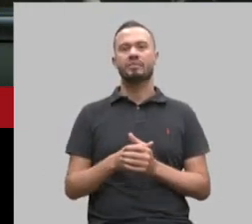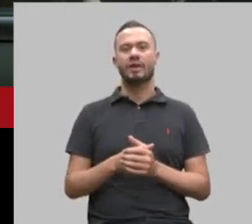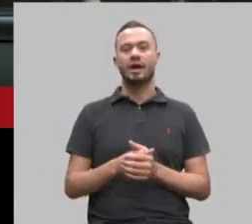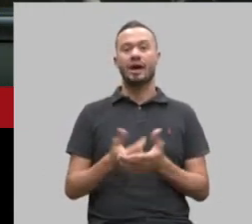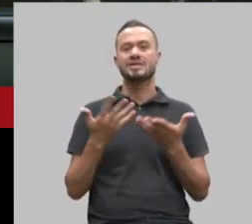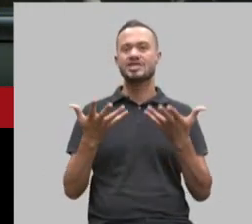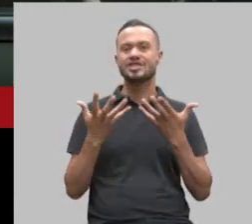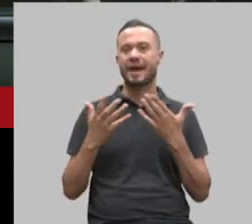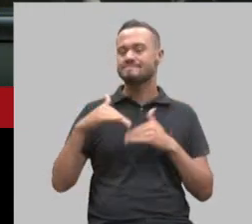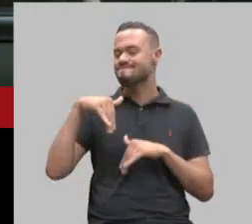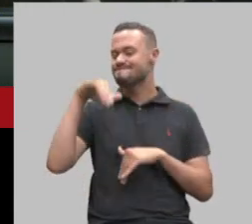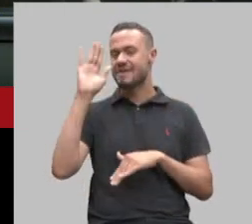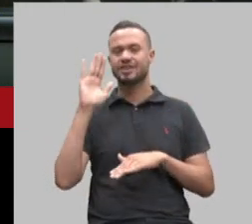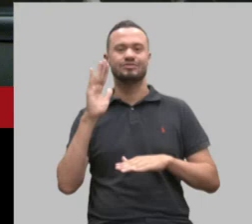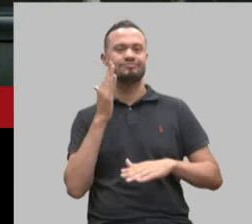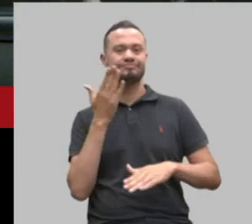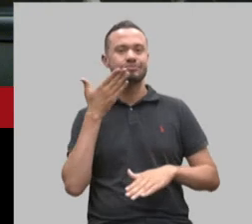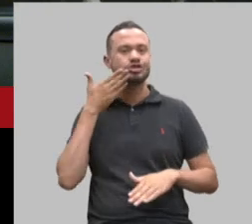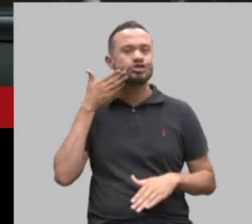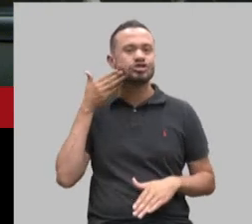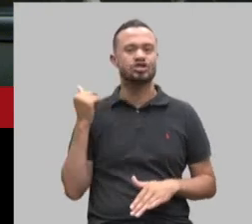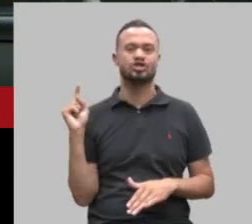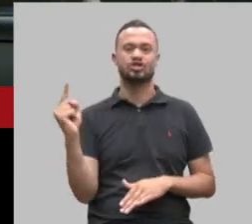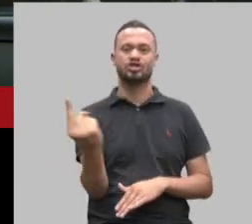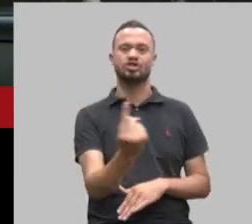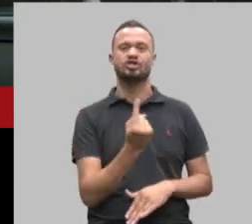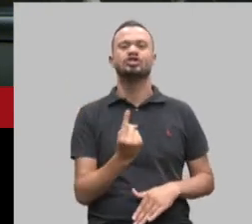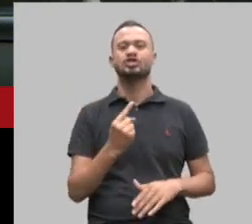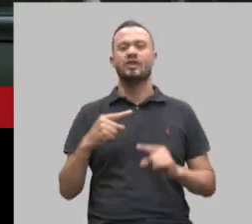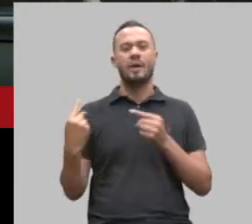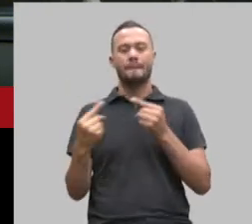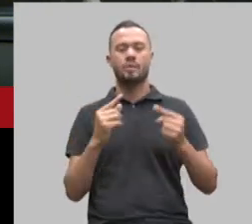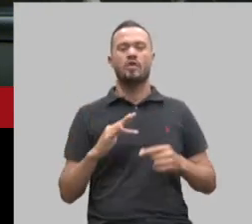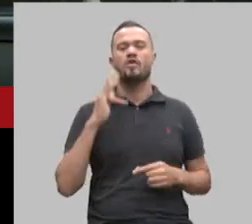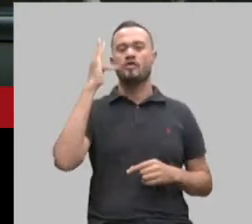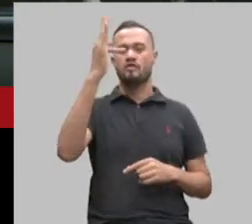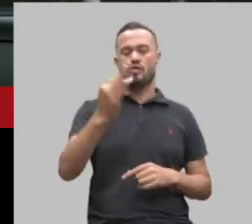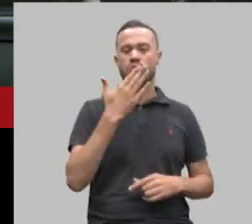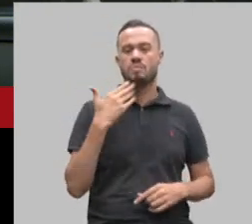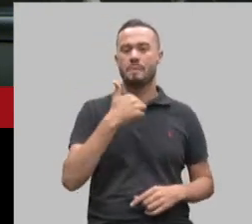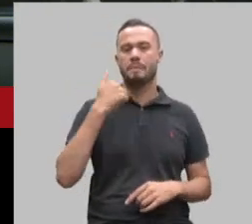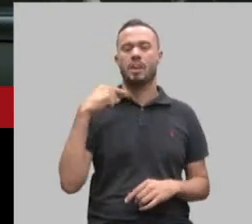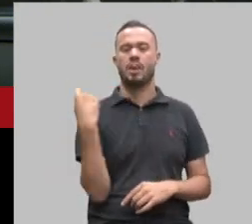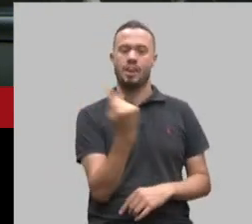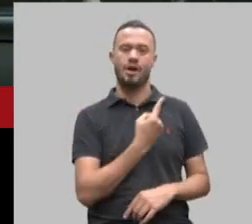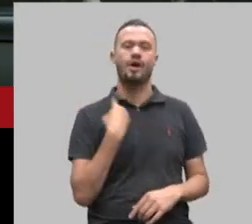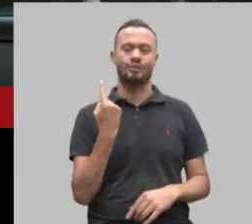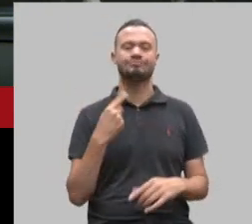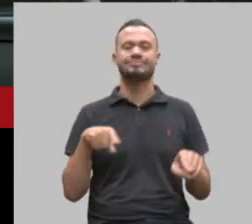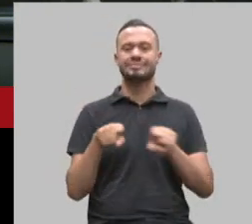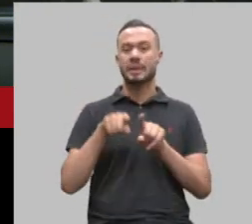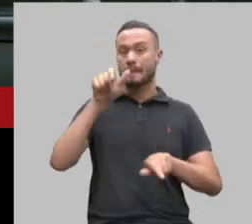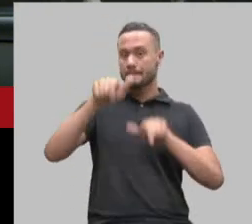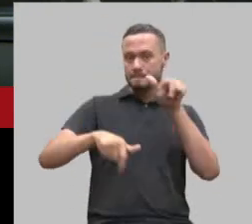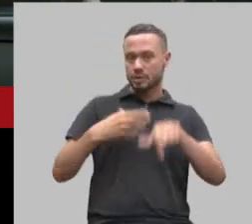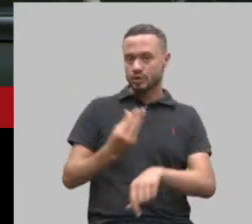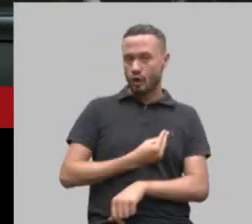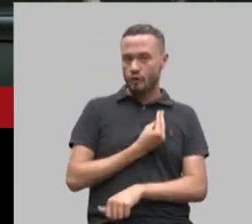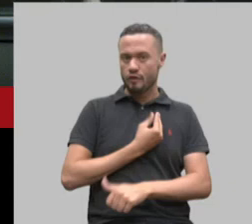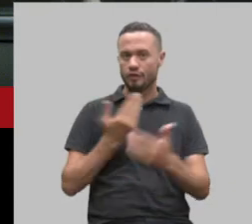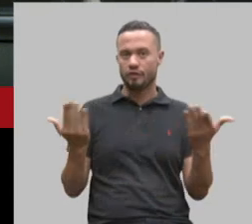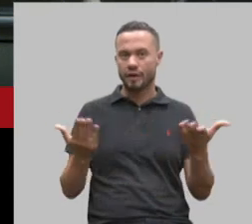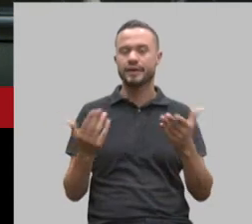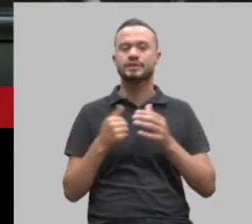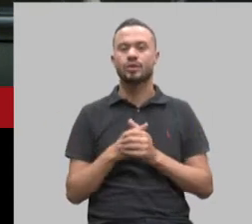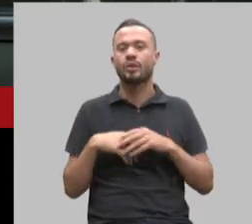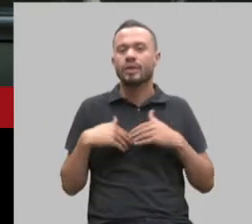política melhor vai ser para todos nós o futuro vai ser melhor para nós paraas pessoas que estão vivendo nele então por